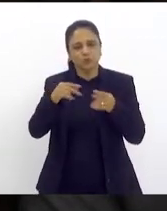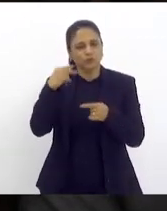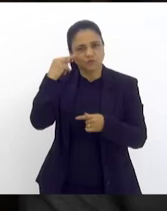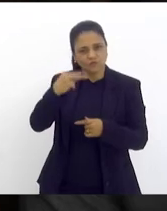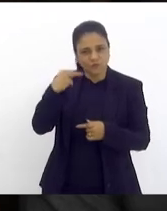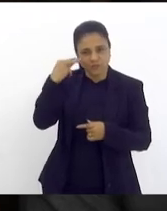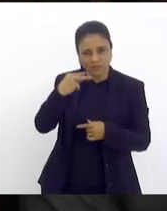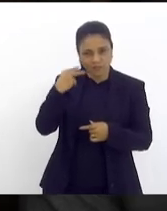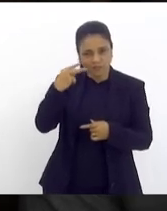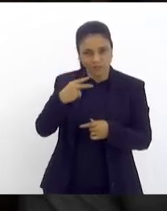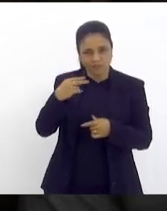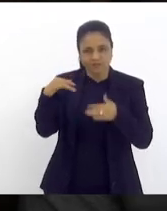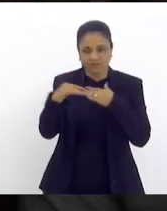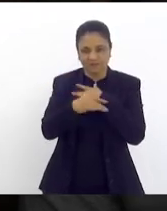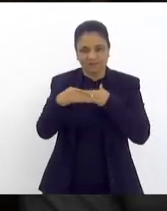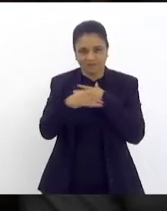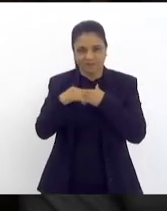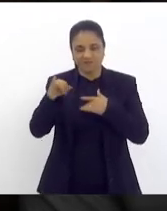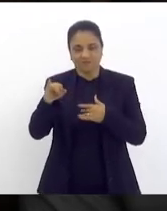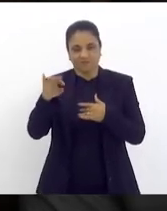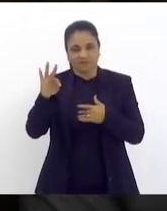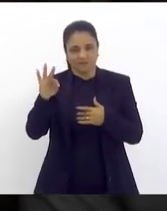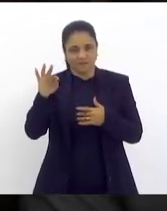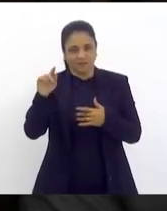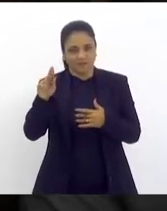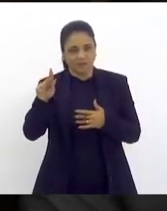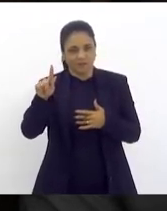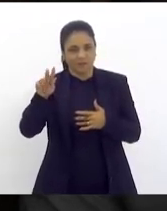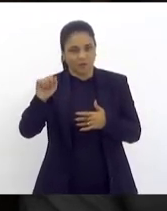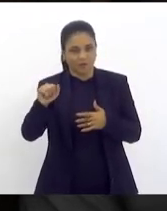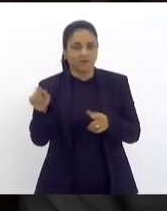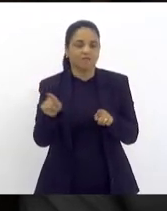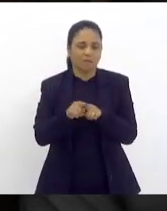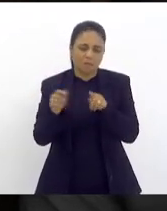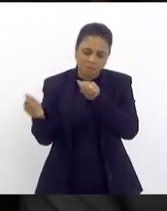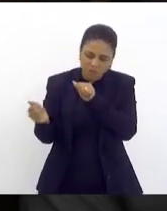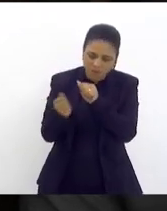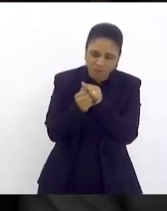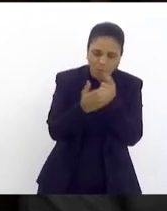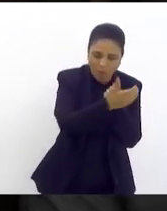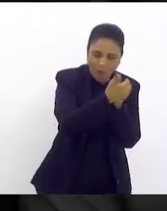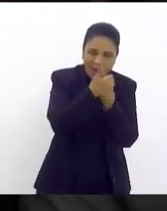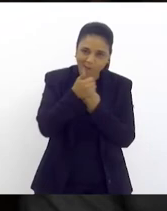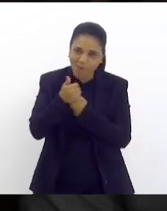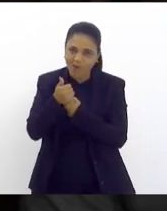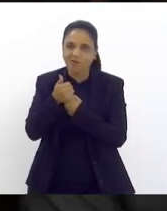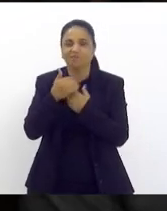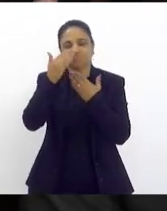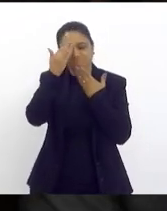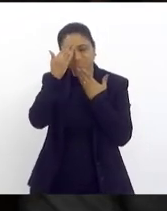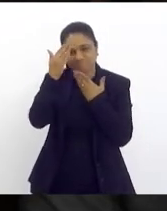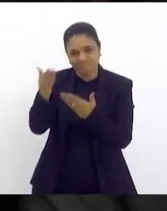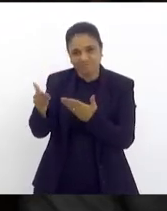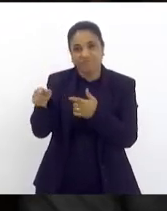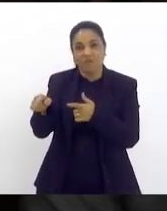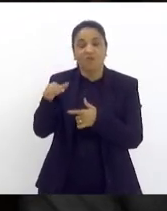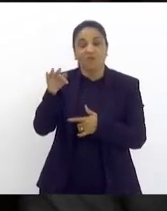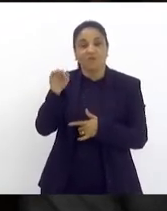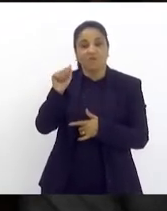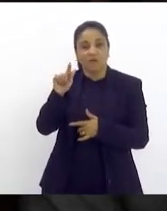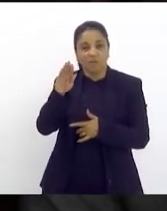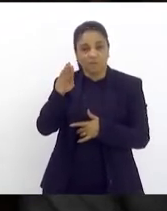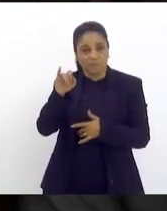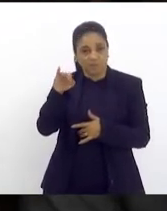que me levou lá para a cidade de Itaguaí, que hoje me acolheu, e eu sou muito grato, Fabinho, por tudo. Se não fosse Fabinho, eu acho que não